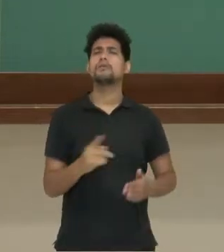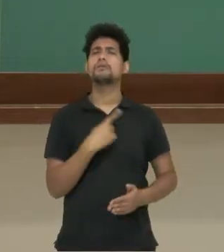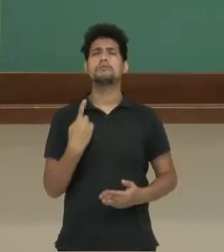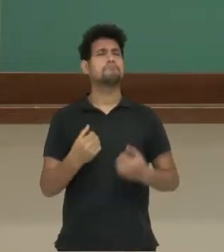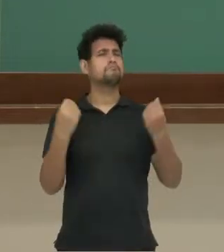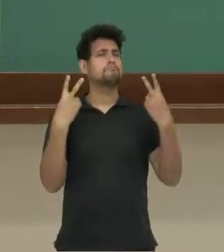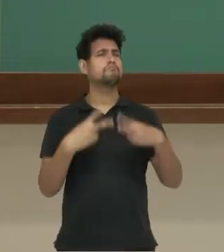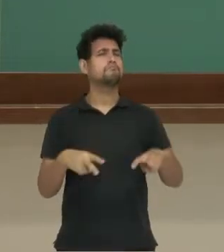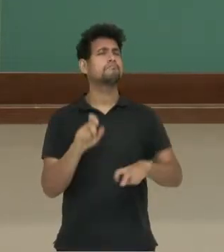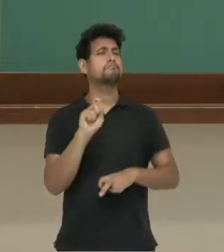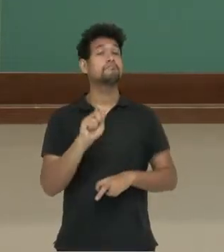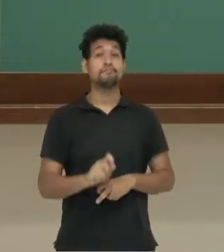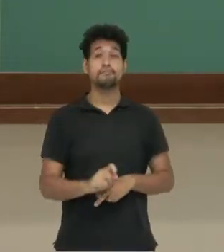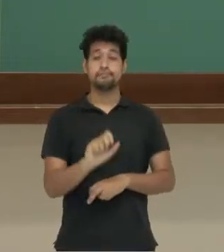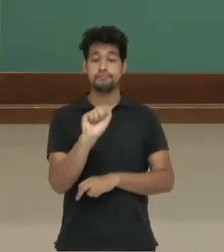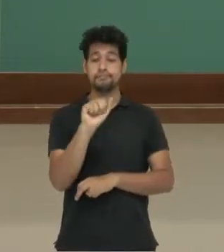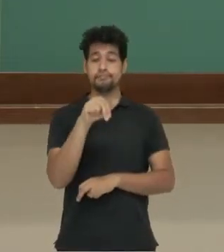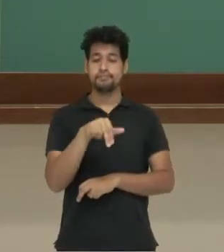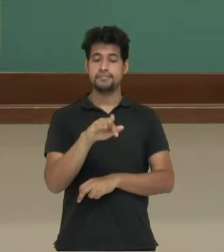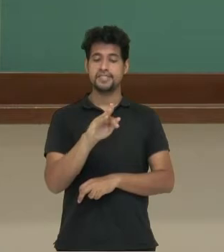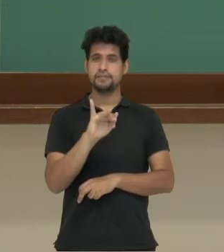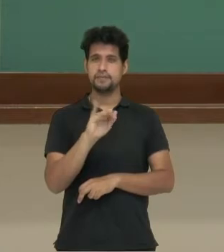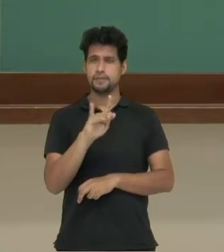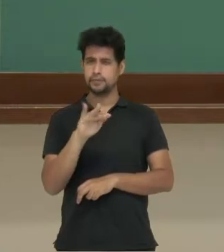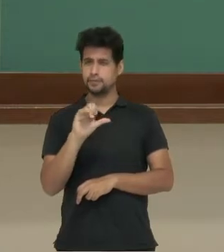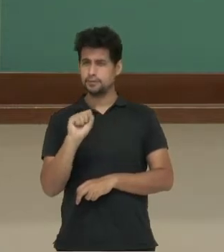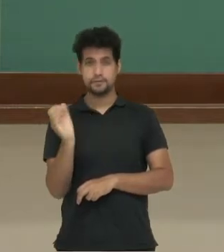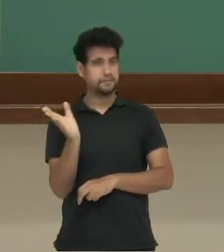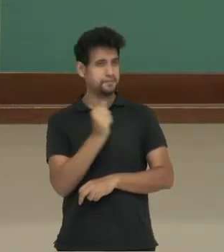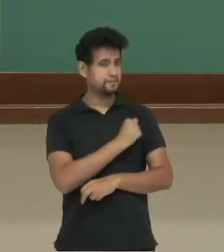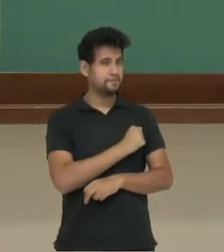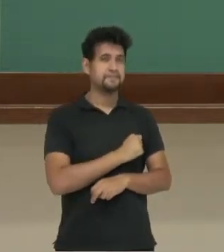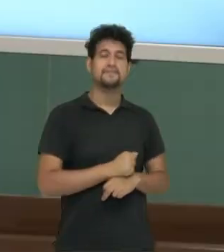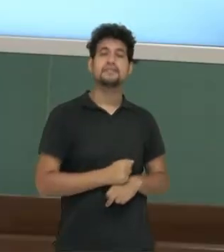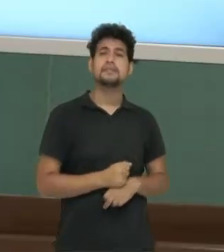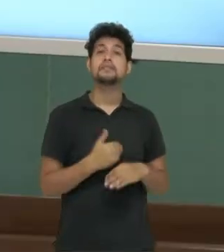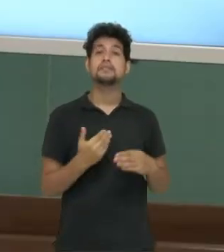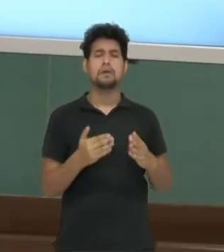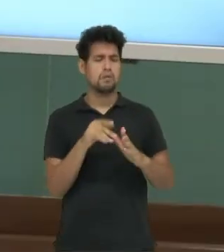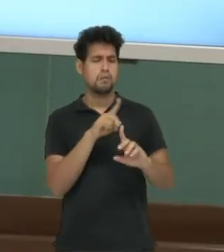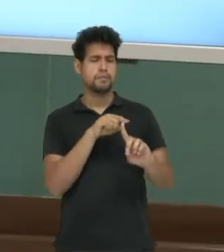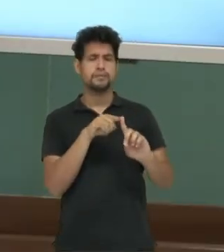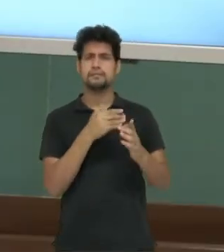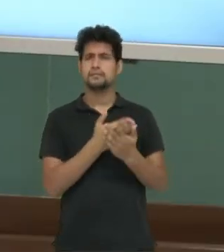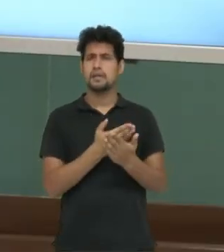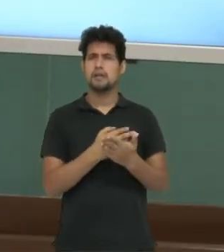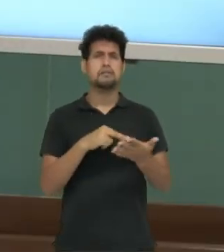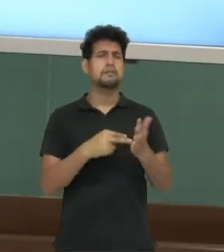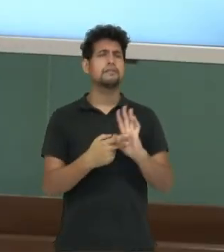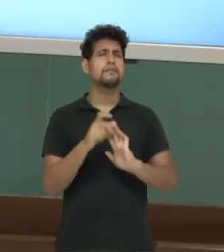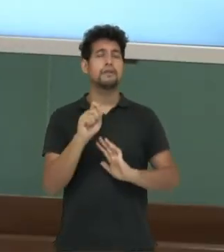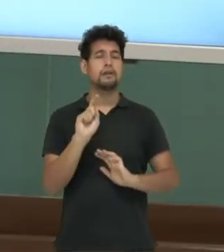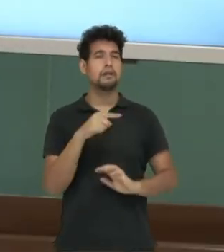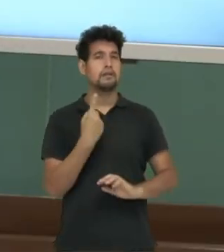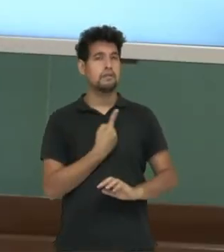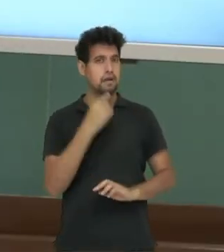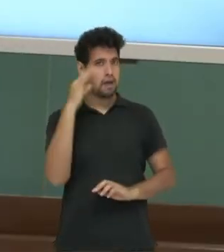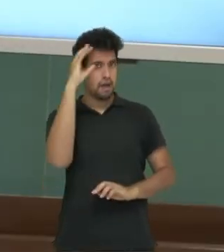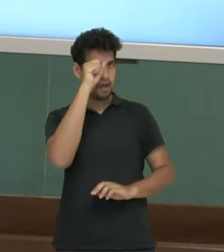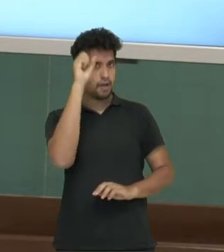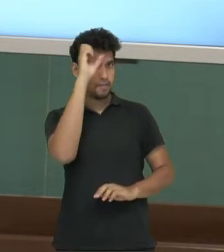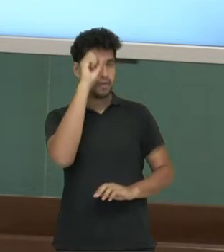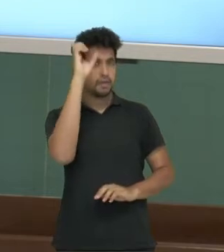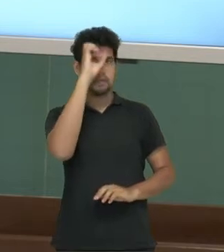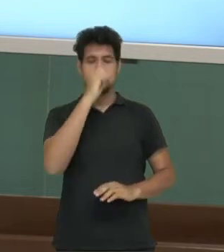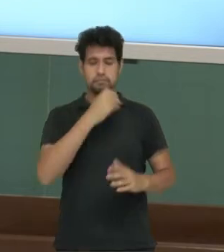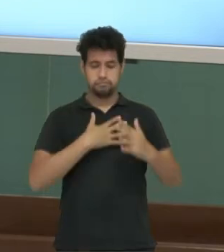segunda parte sobre anfíbios. Vamos lá? Então, os objetivos da aula de hoje são compreender a